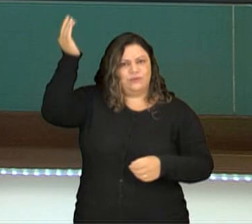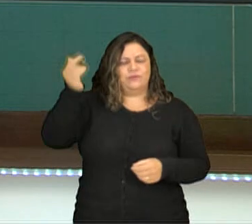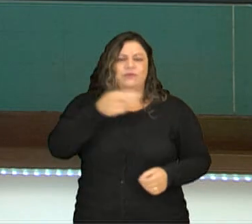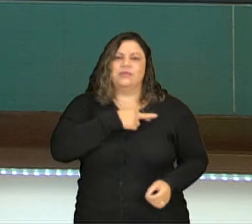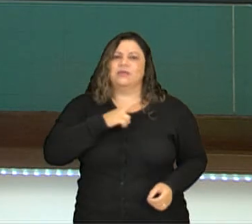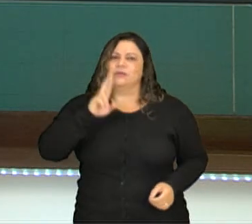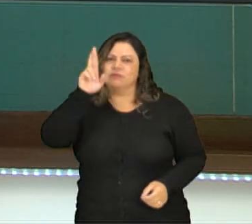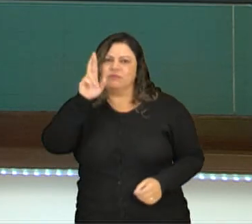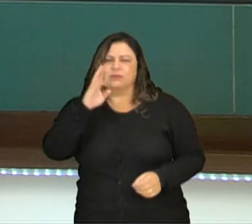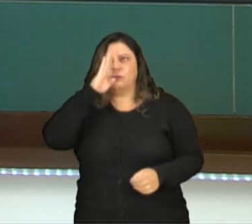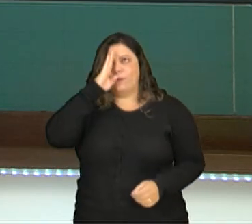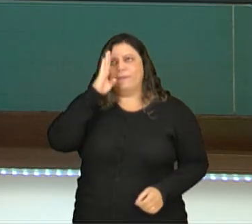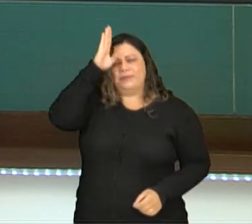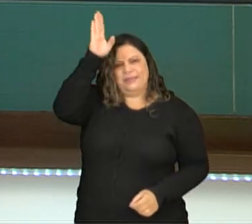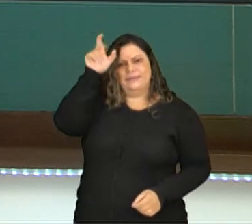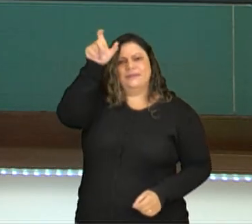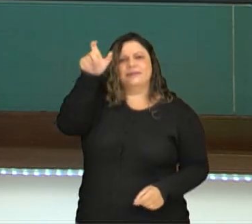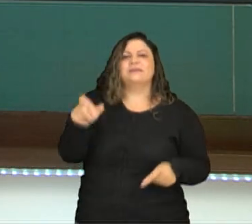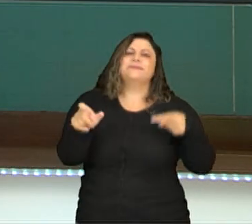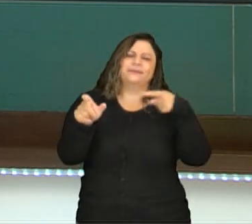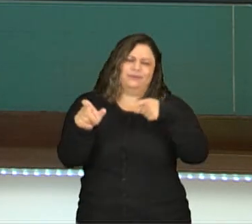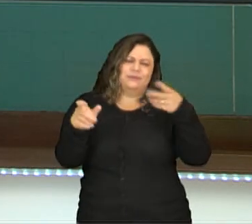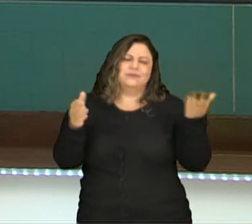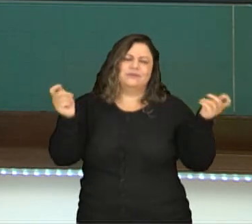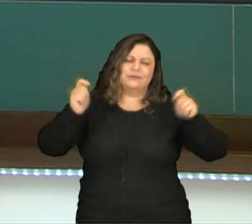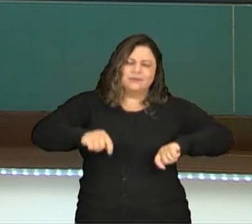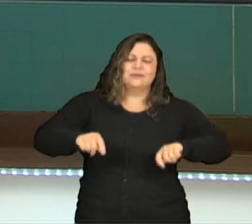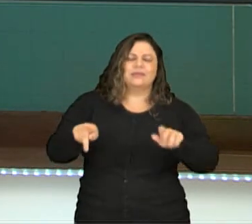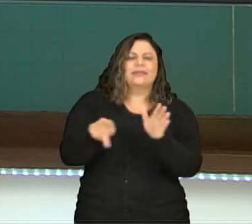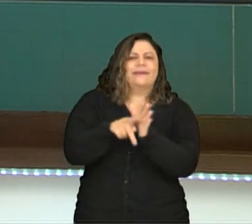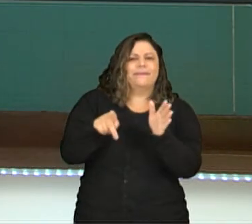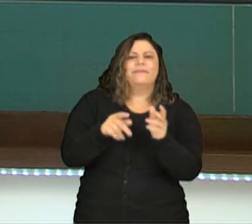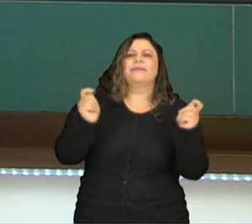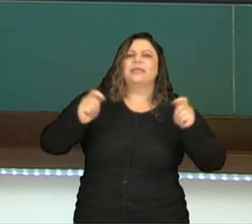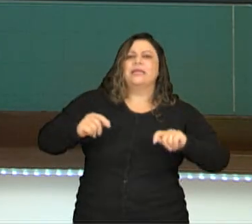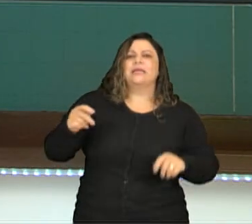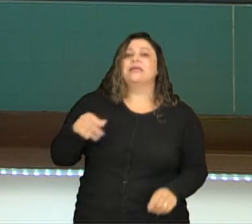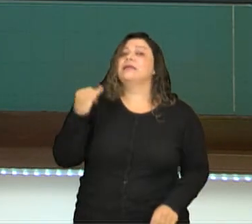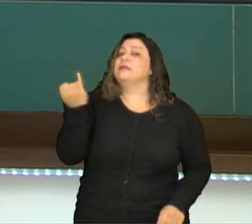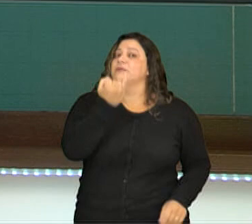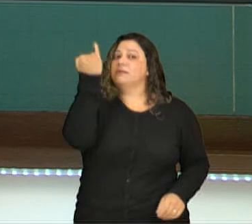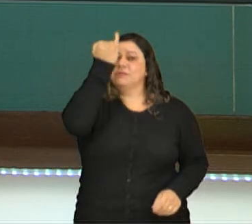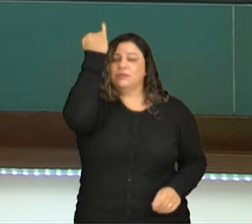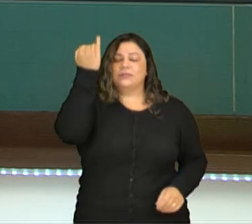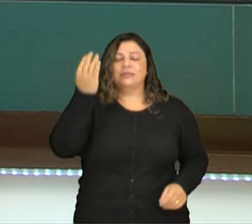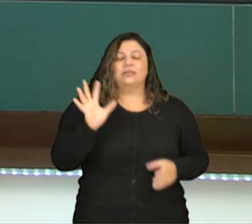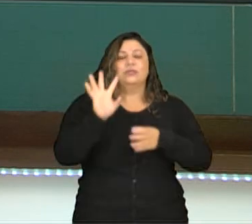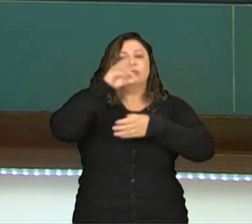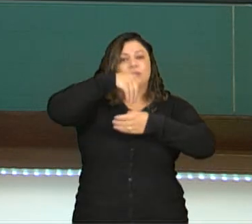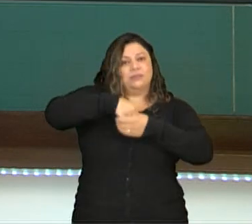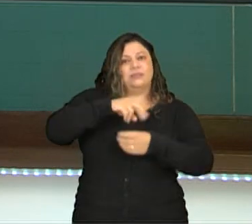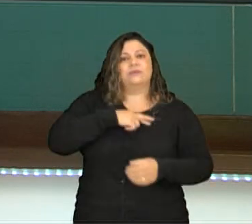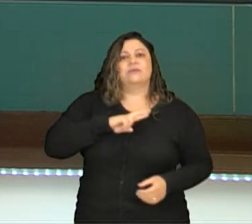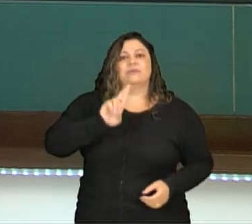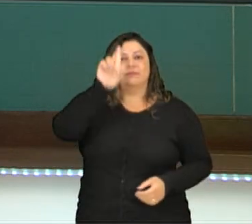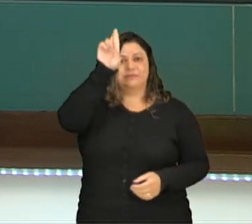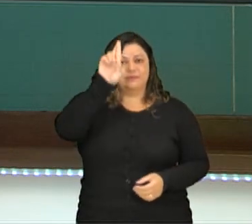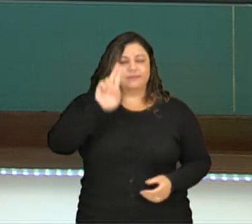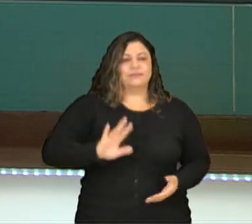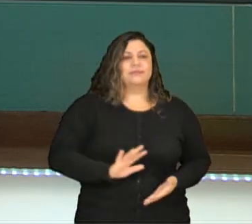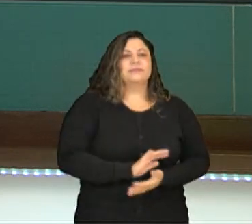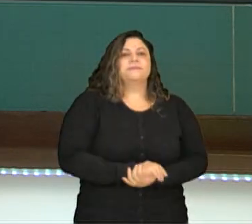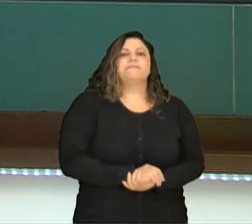ícones filosóficos dessa época também serão personagens importantes na religiosidade. Então, o que vai acontecer